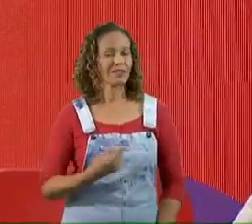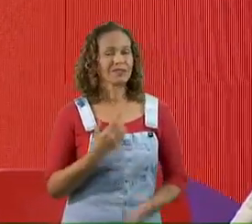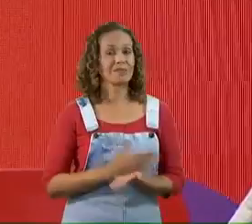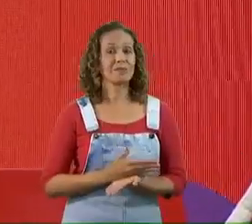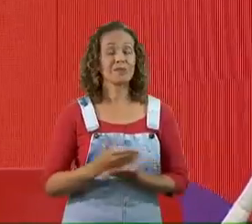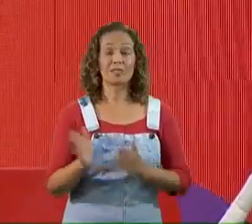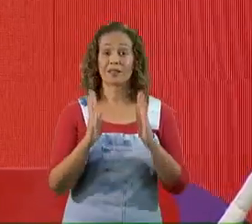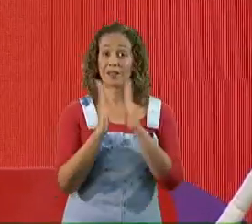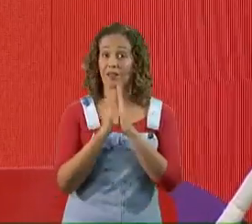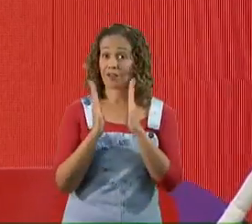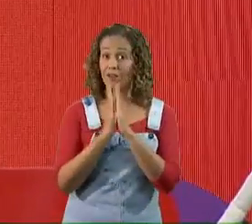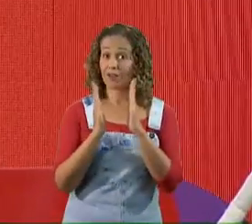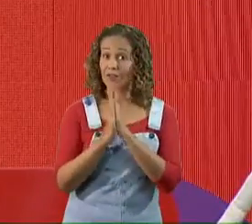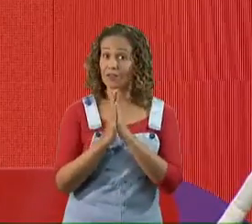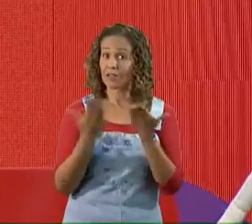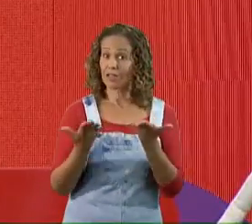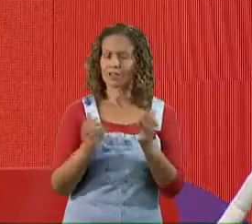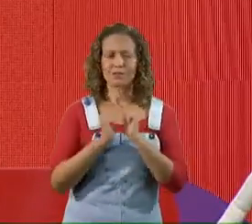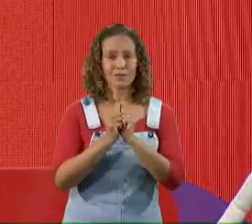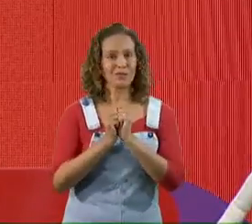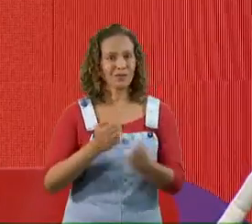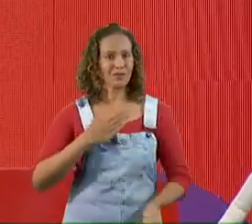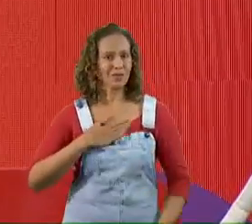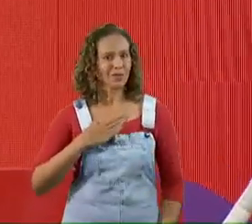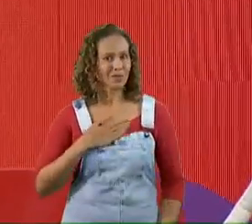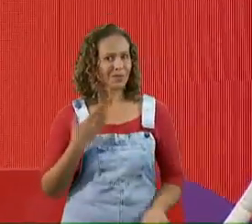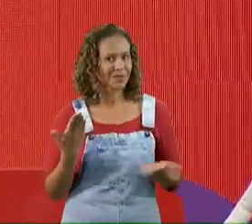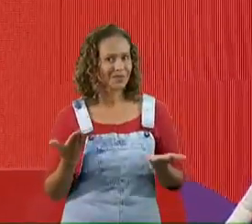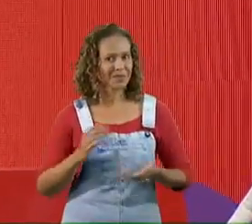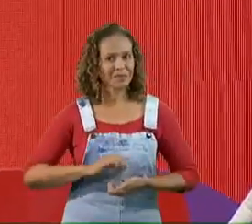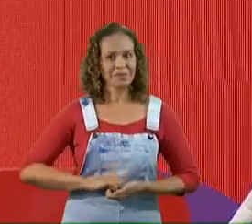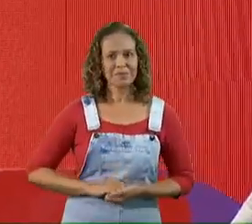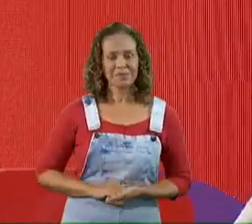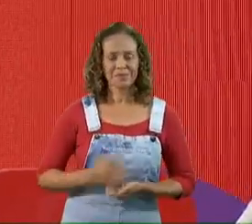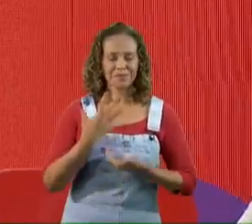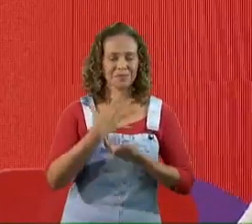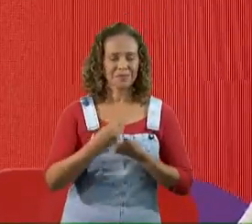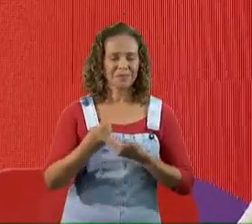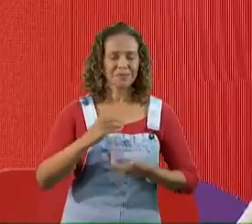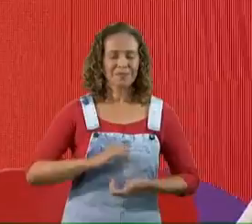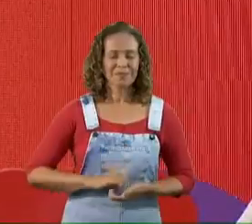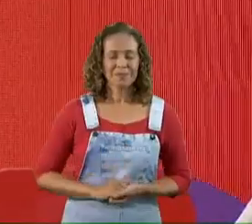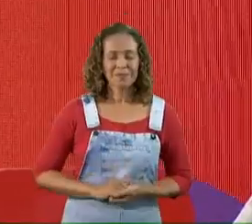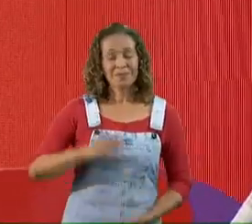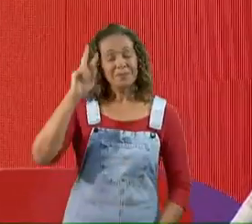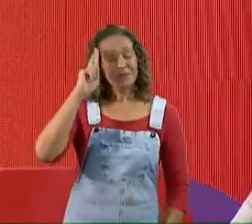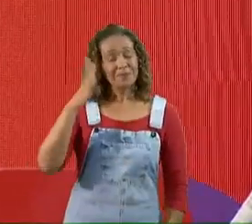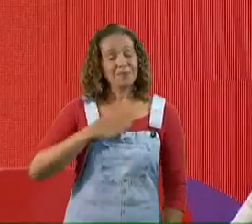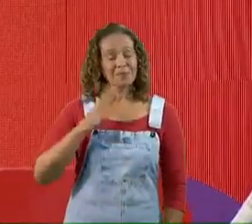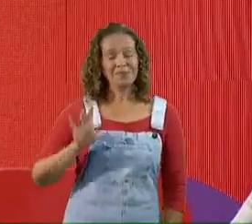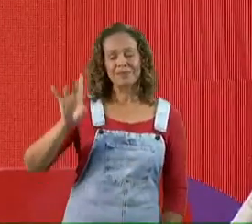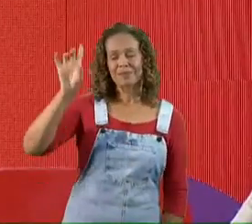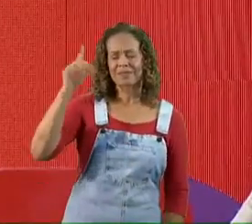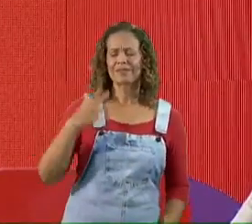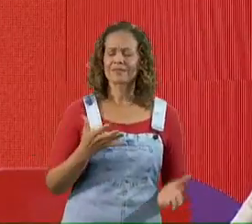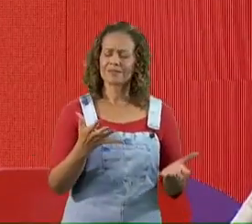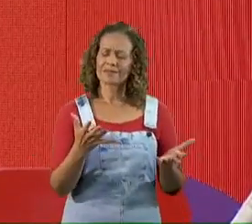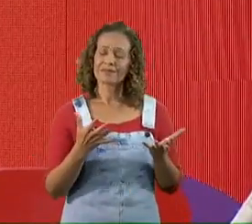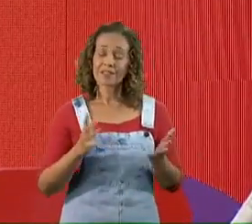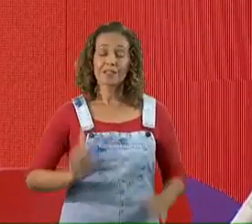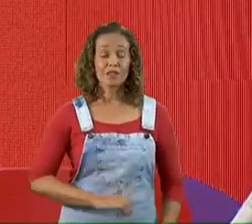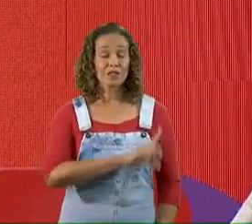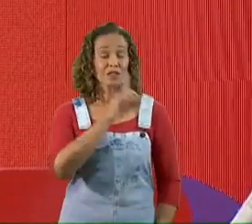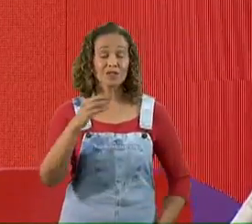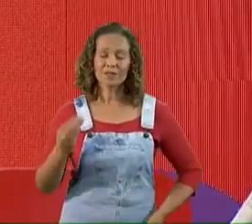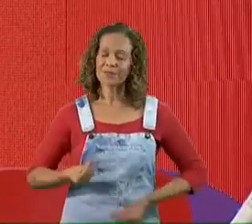começar orando. Feche os olhinhos e vamos orar juntos. Senhor, meu Deus, queremos, ó Pai, te entregar esse